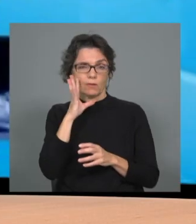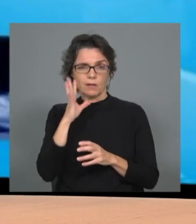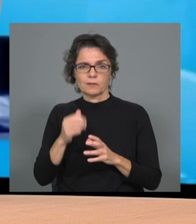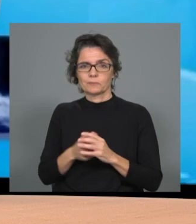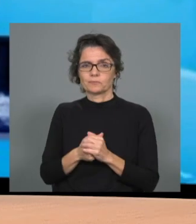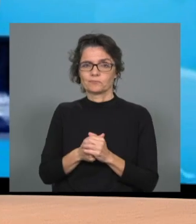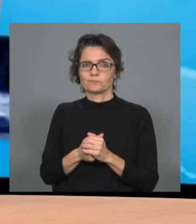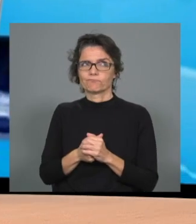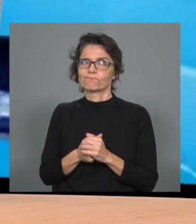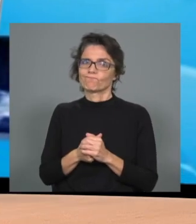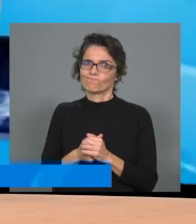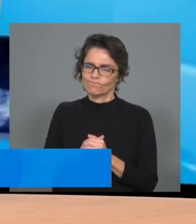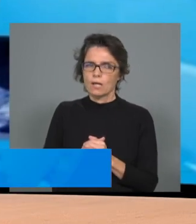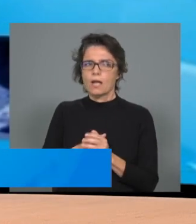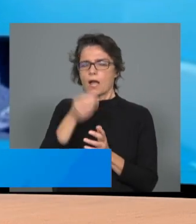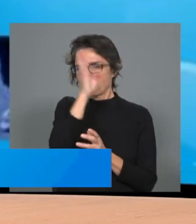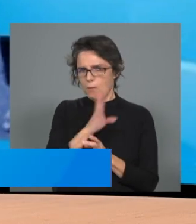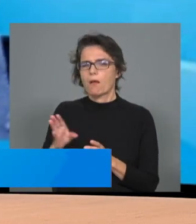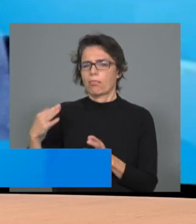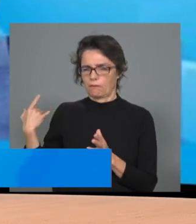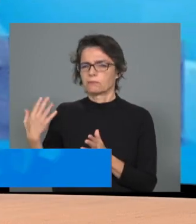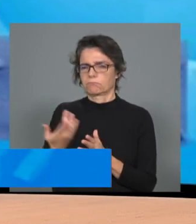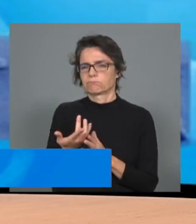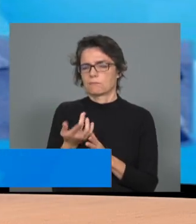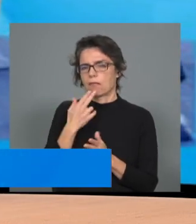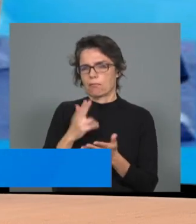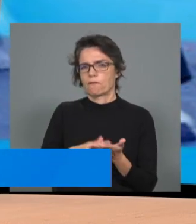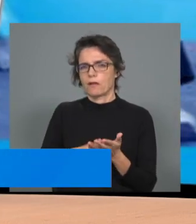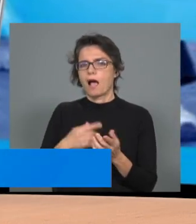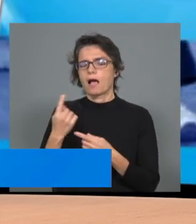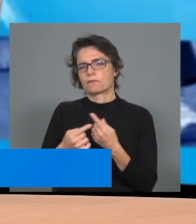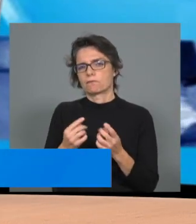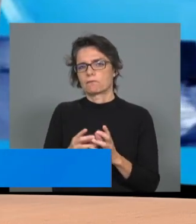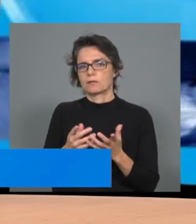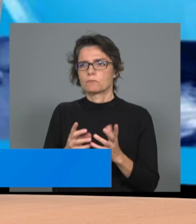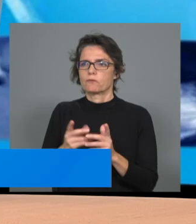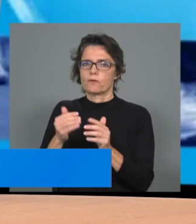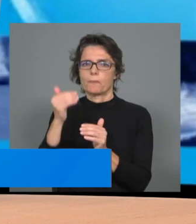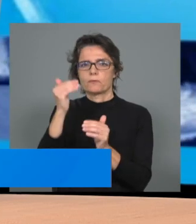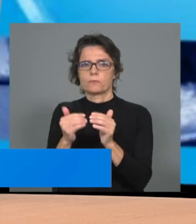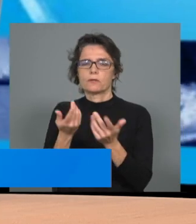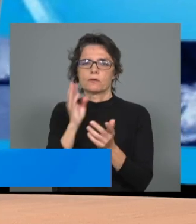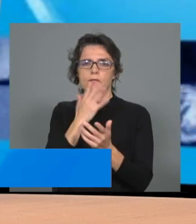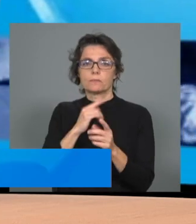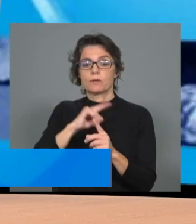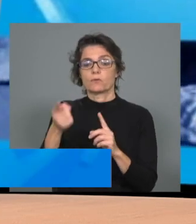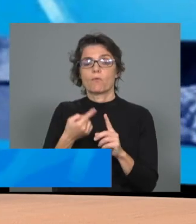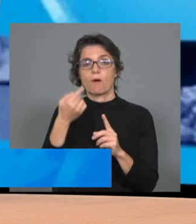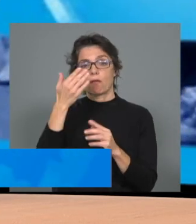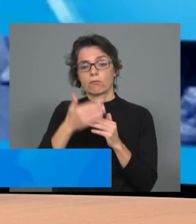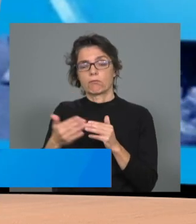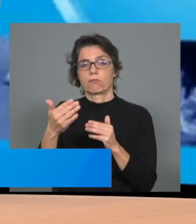já um bocadinho uma tradição, umas vezes mais desenvolvida, outra menos desenvolvida, no início de cada ano litúrgico